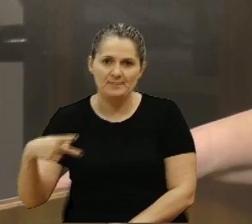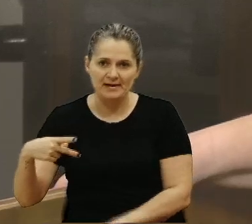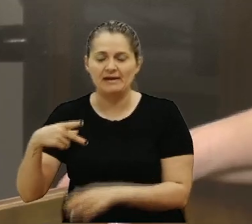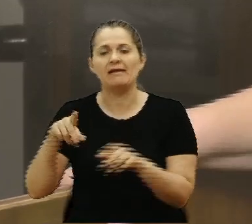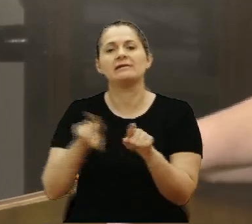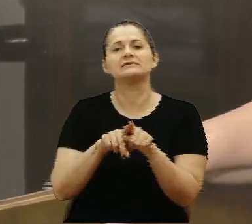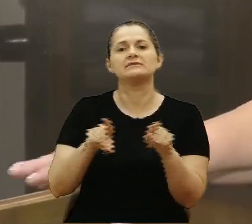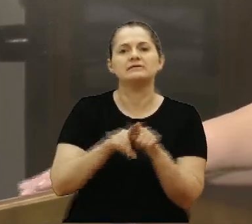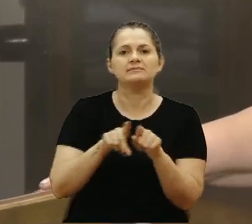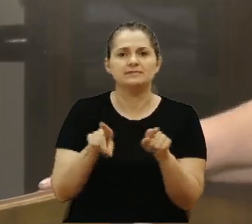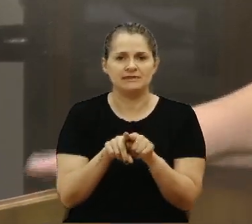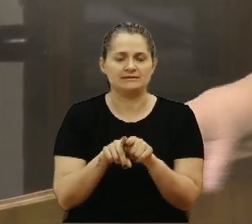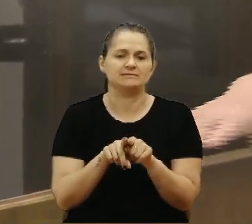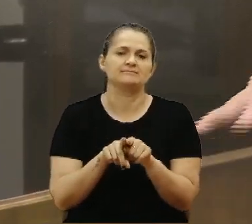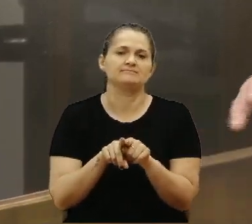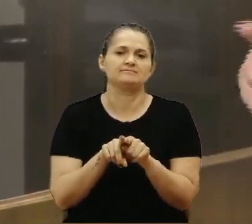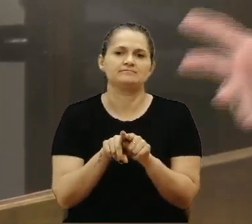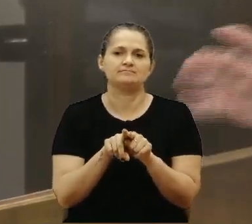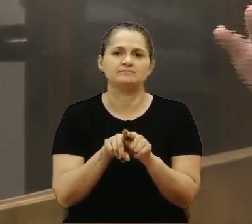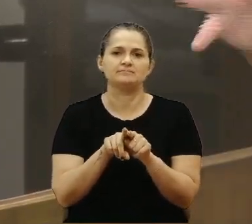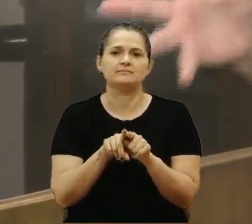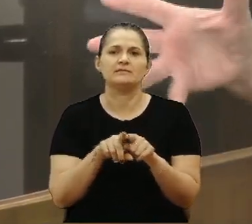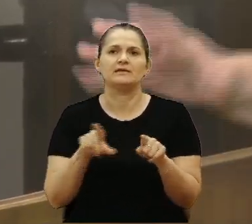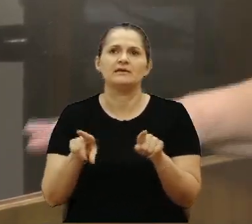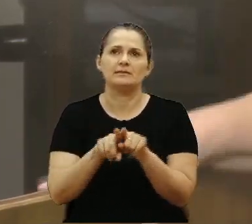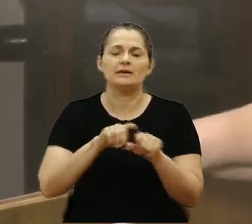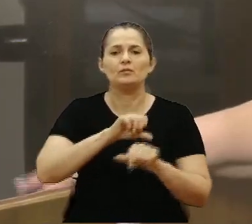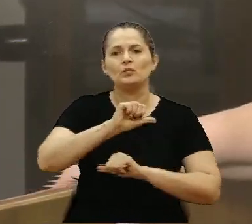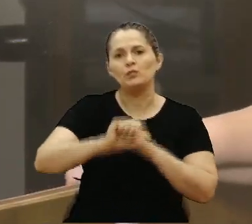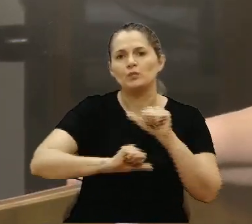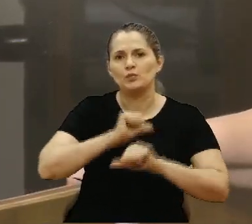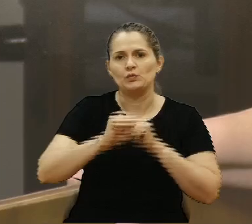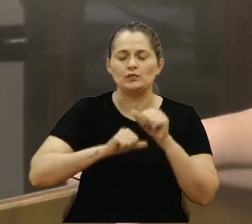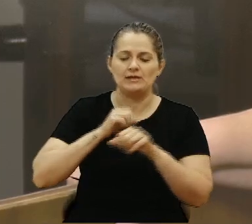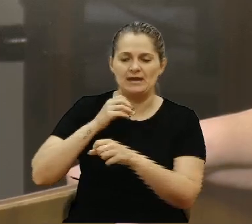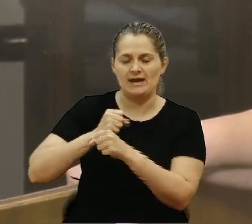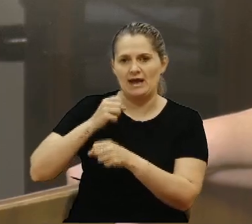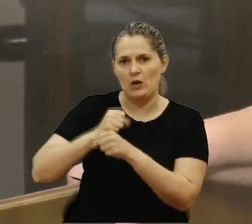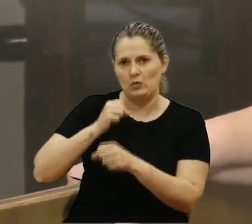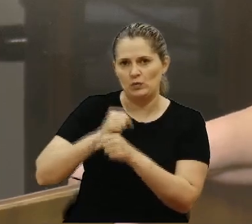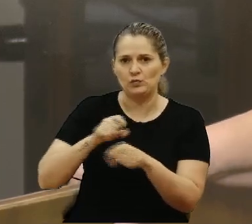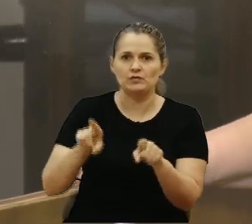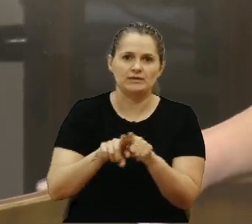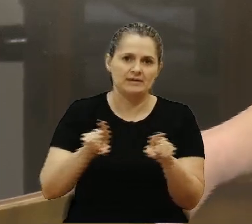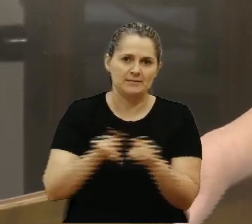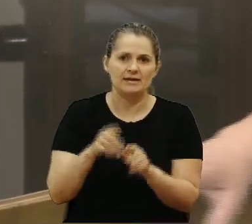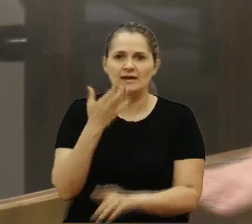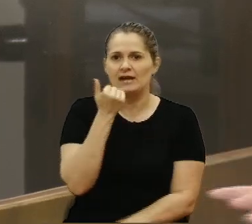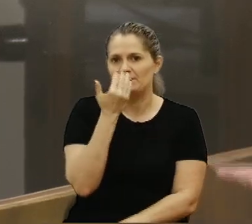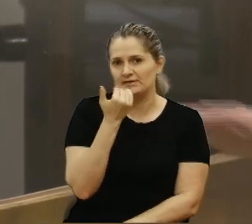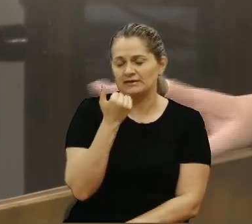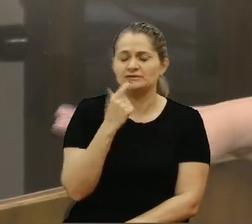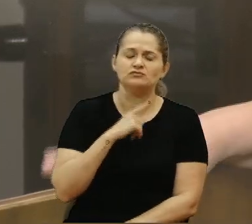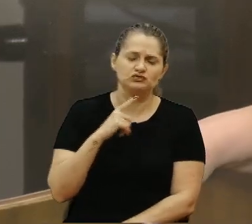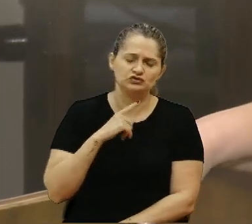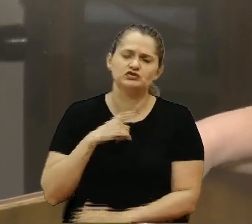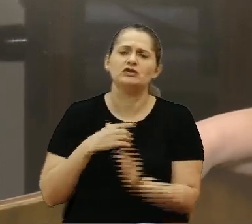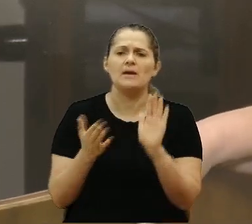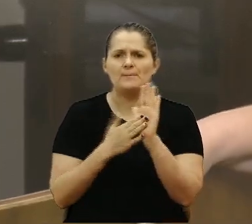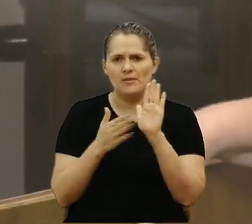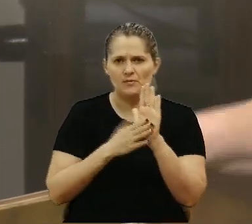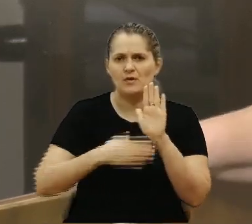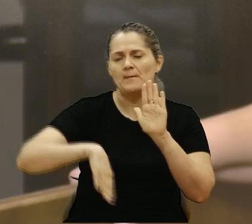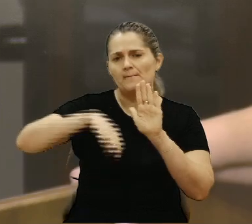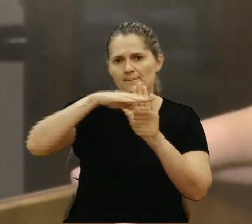questão de mudar alguns cálculos para a questão do vale alimentação, enfim, nós tínhamos uma série